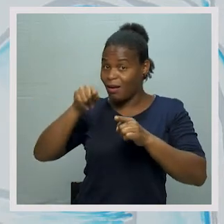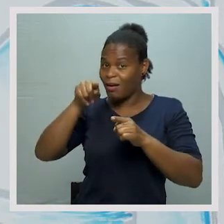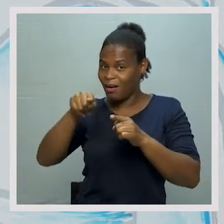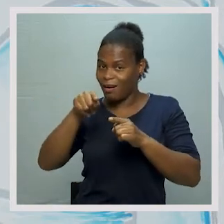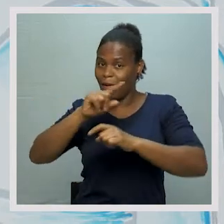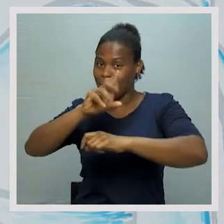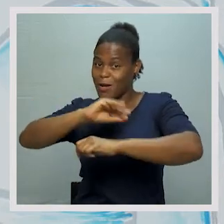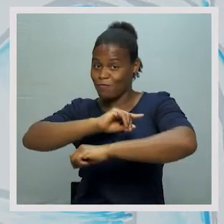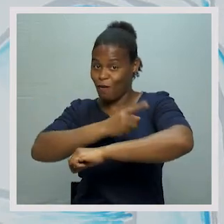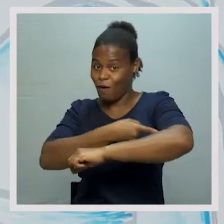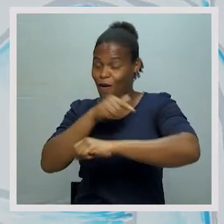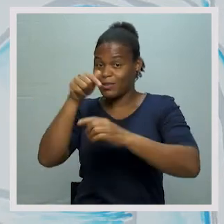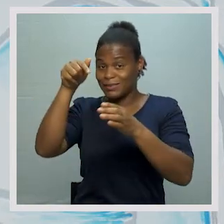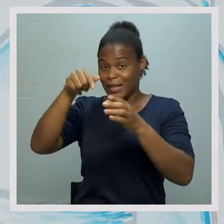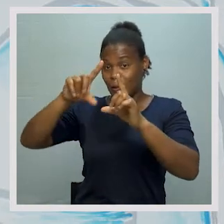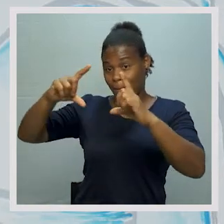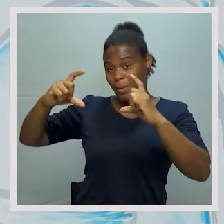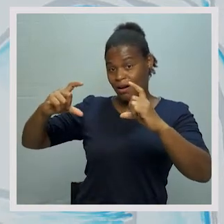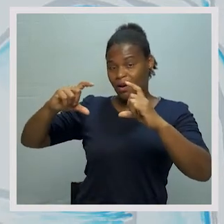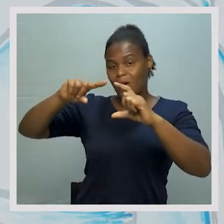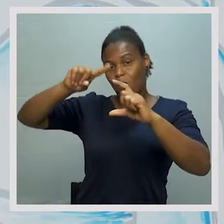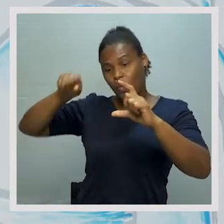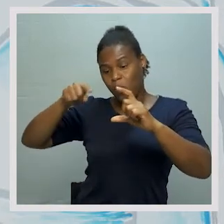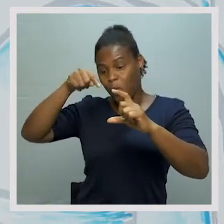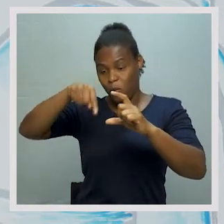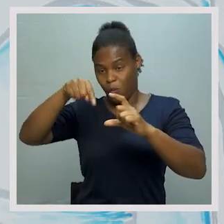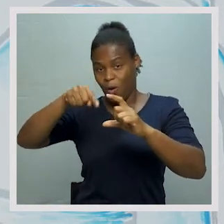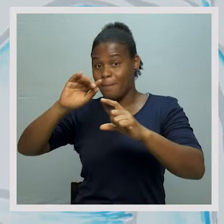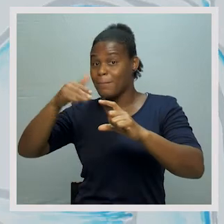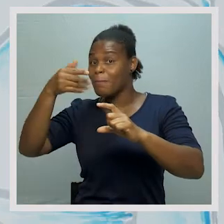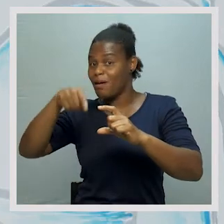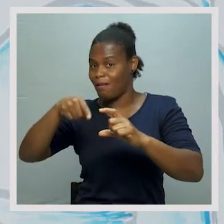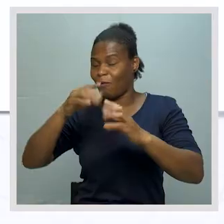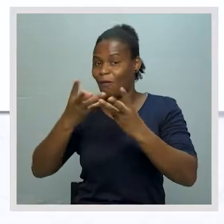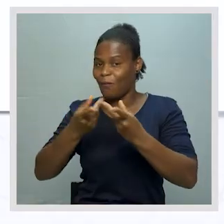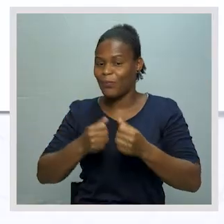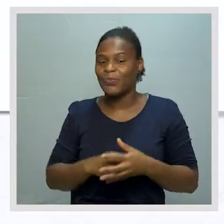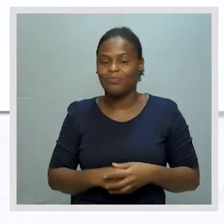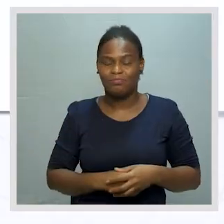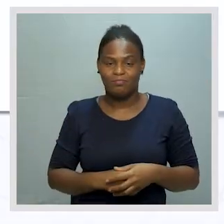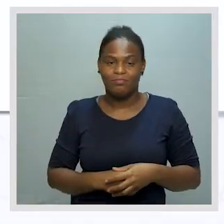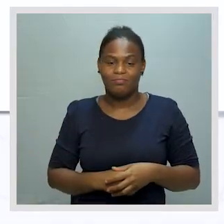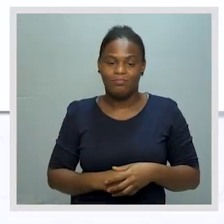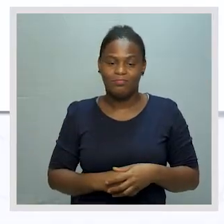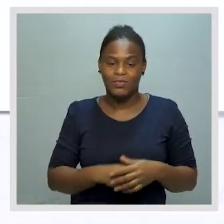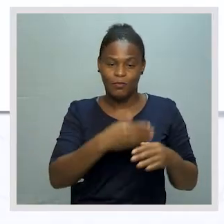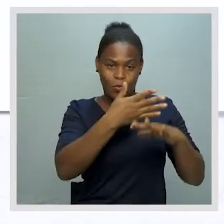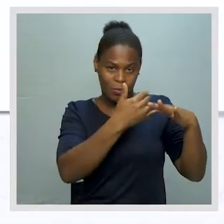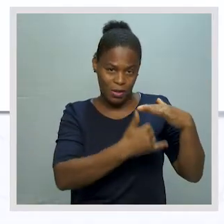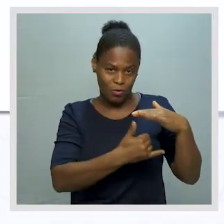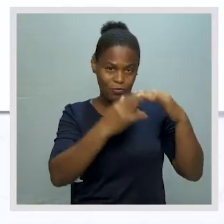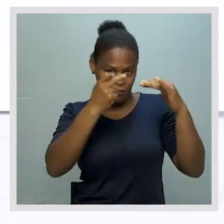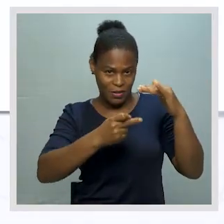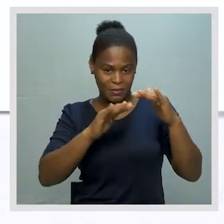efetua a operação que está dentro do parênteses. Então, vamos lá. Fica